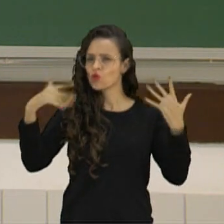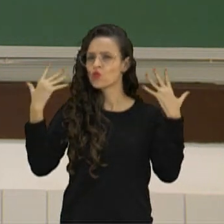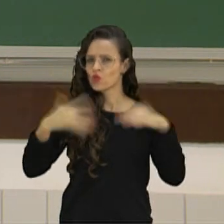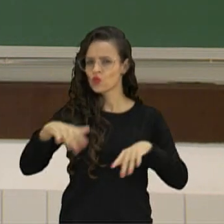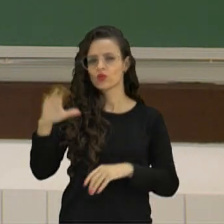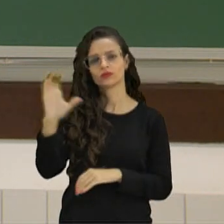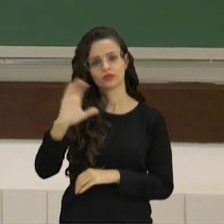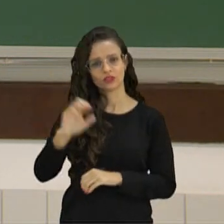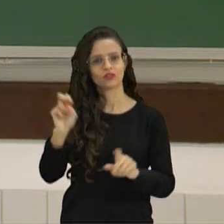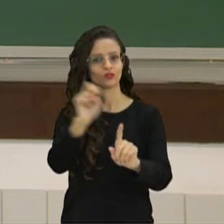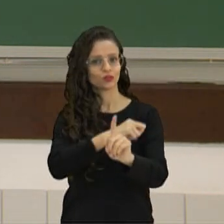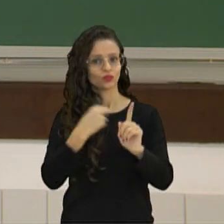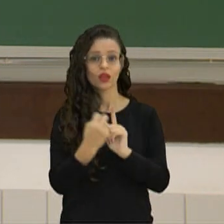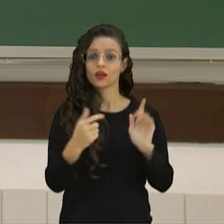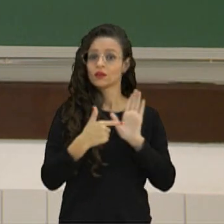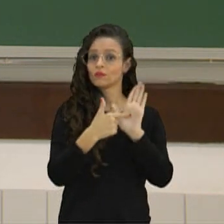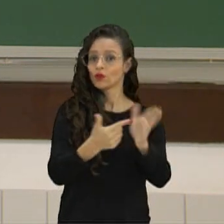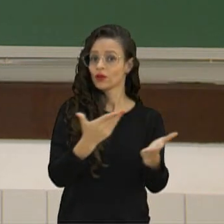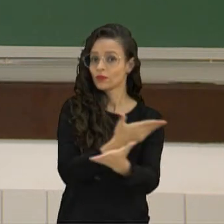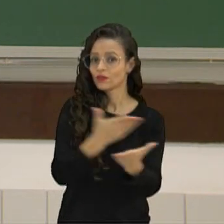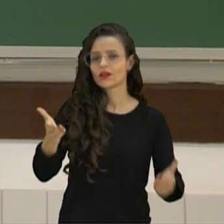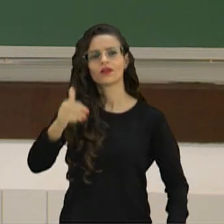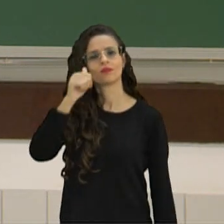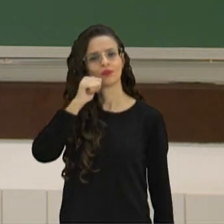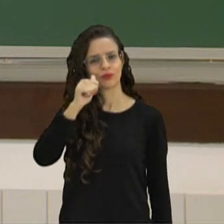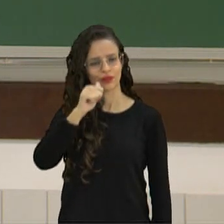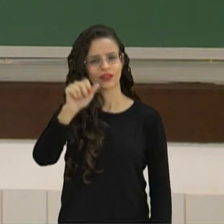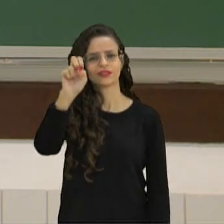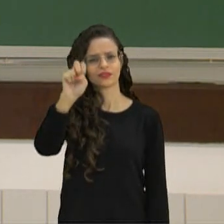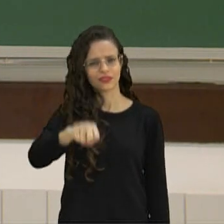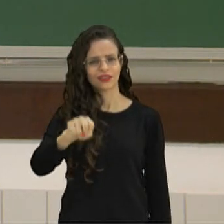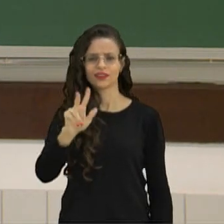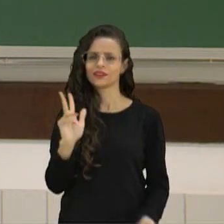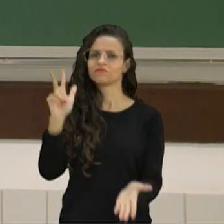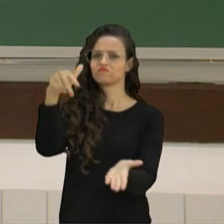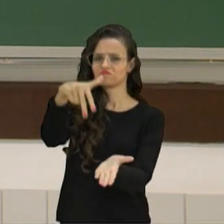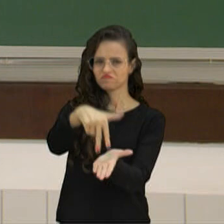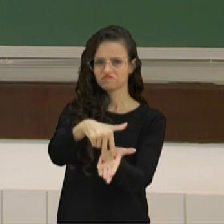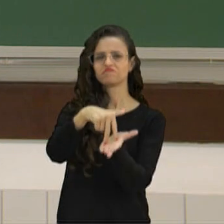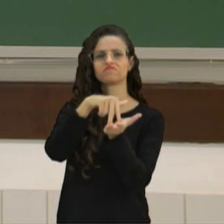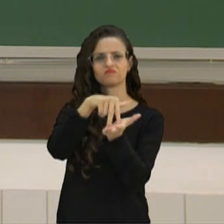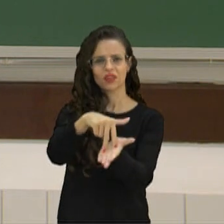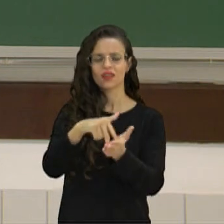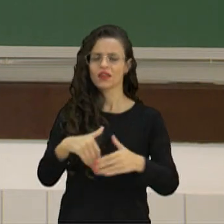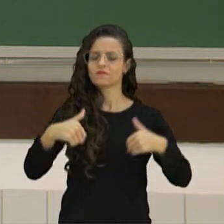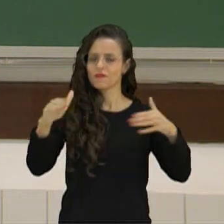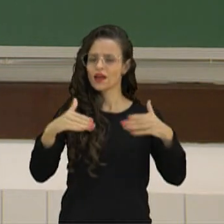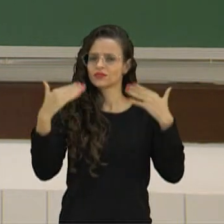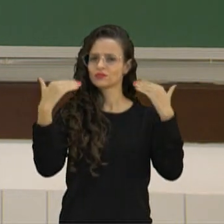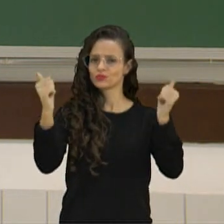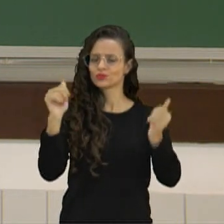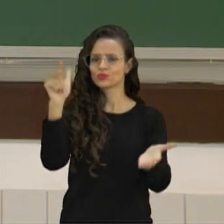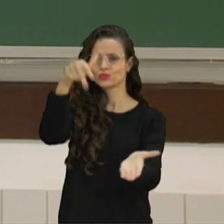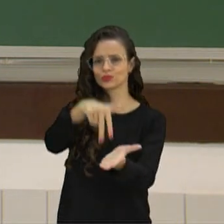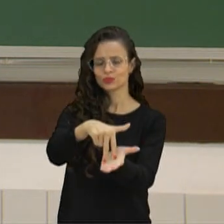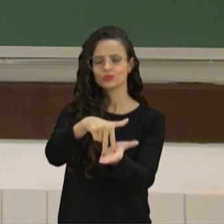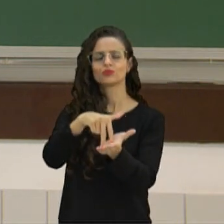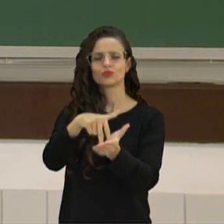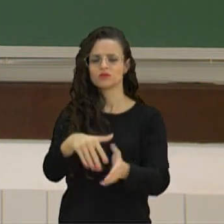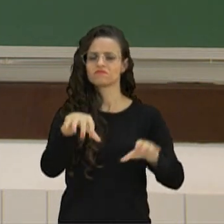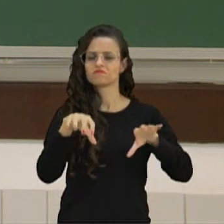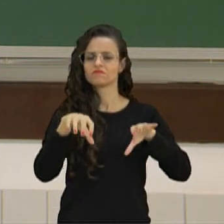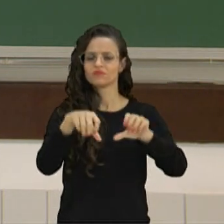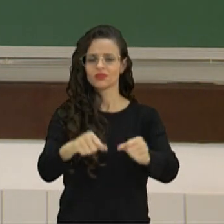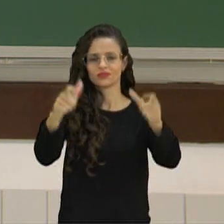É uma forma de mostrar para vocês que a mulher, sim, ganhou e ganha cada vez mais o seu espaço dentro da sociedade, e